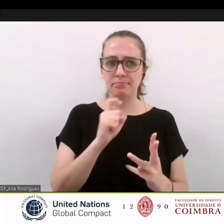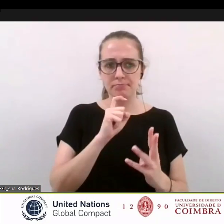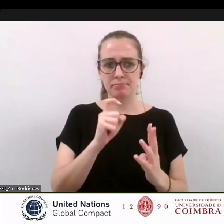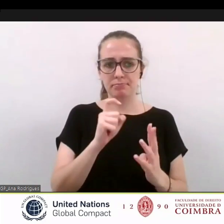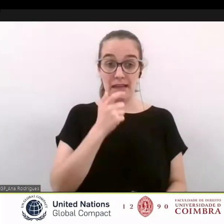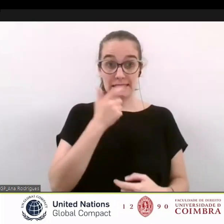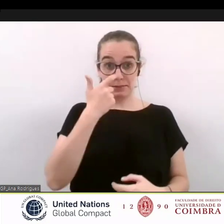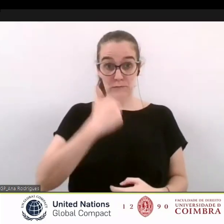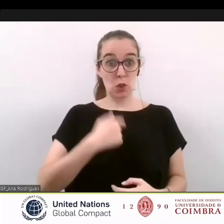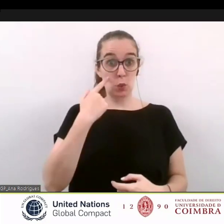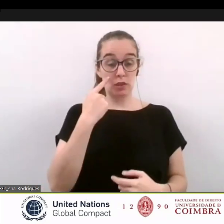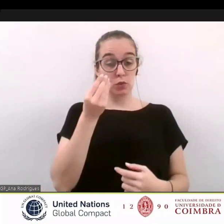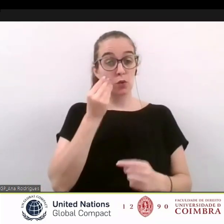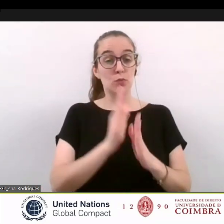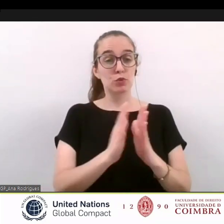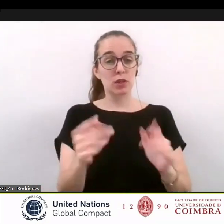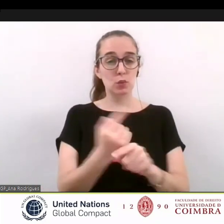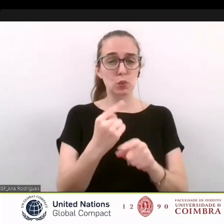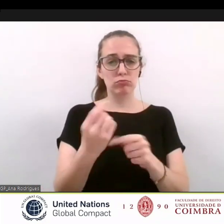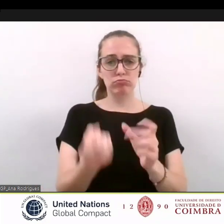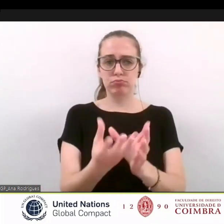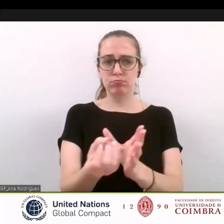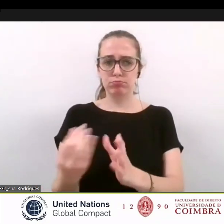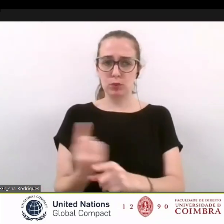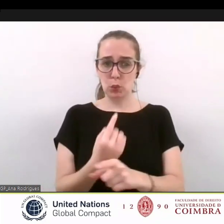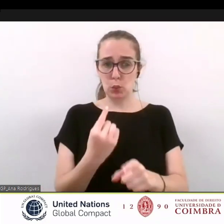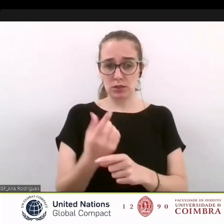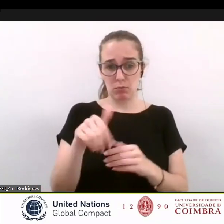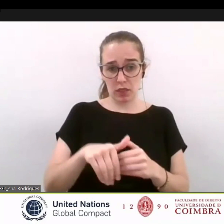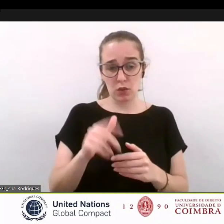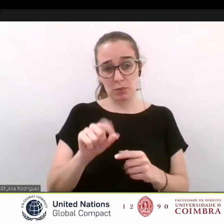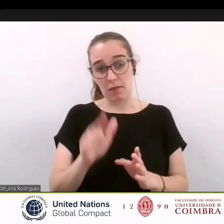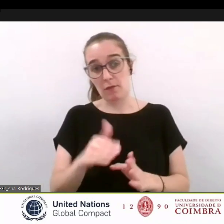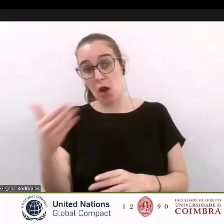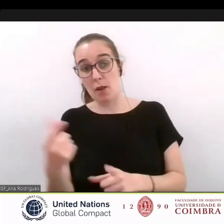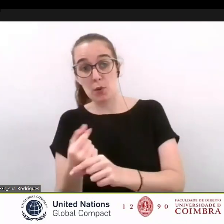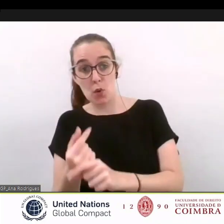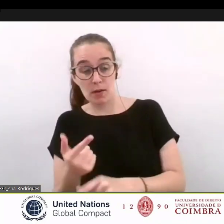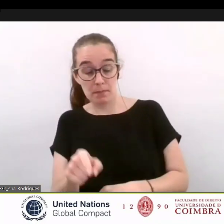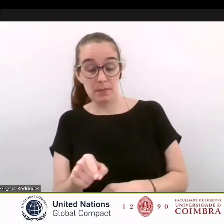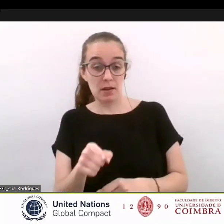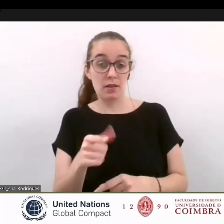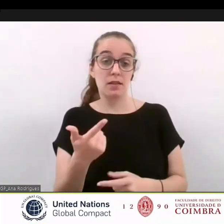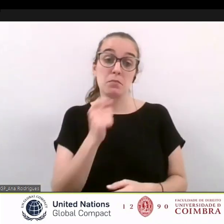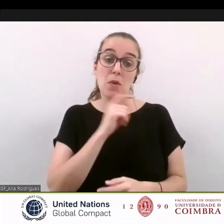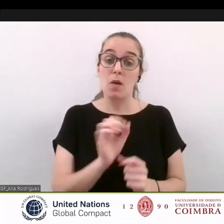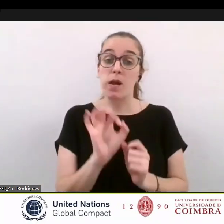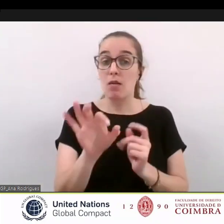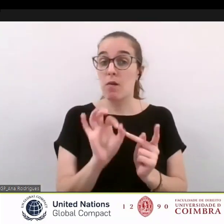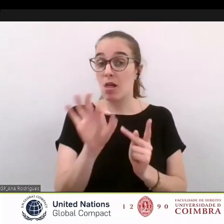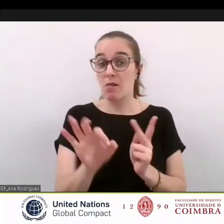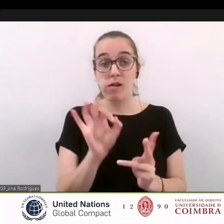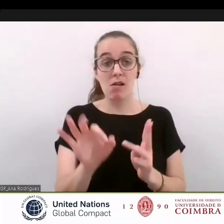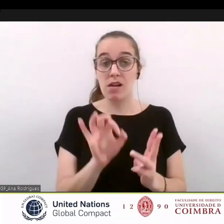conhece o processo produtivo por dentro e por fora, não é? Porque está ali nessa função, mas também na